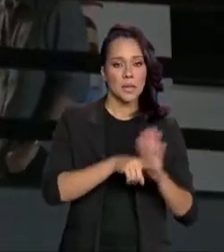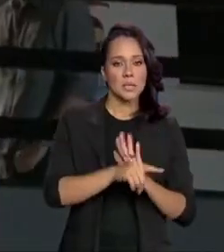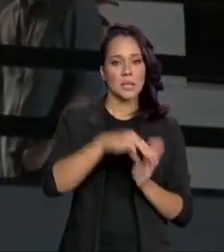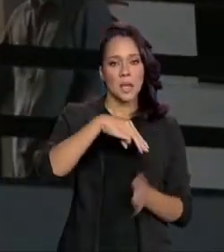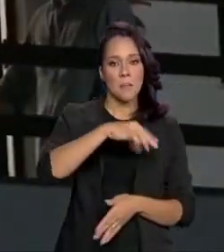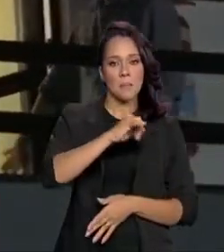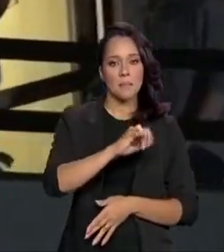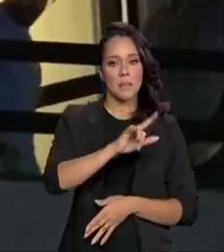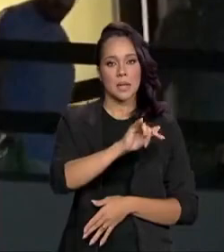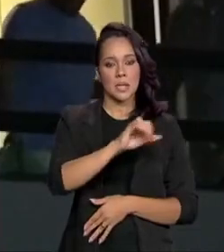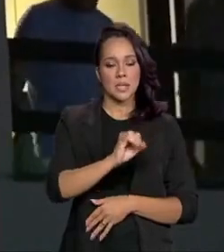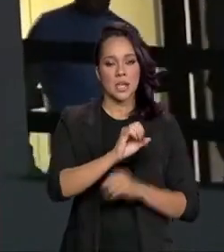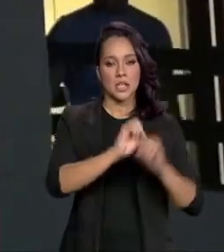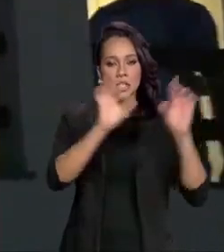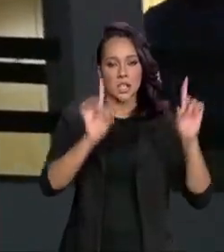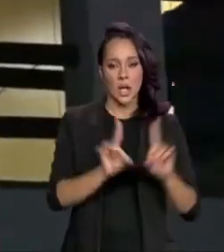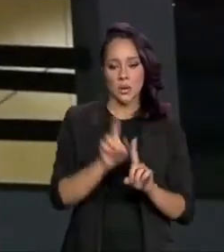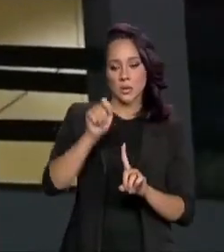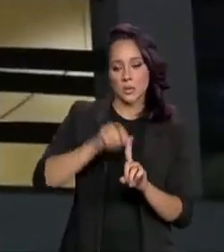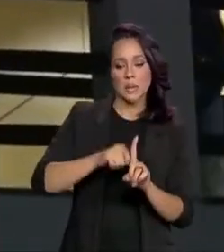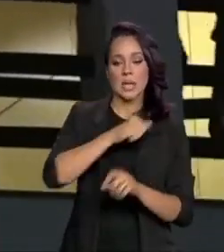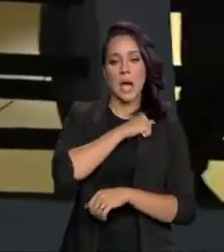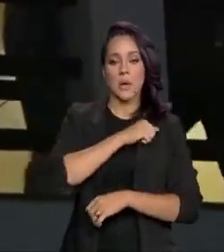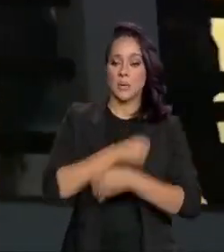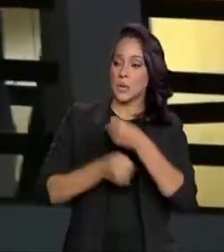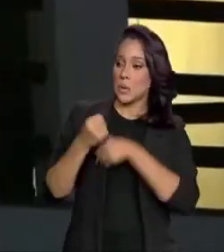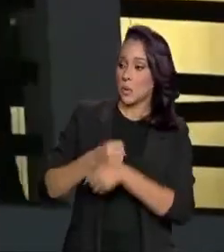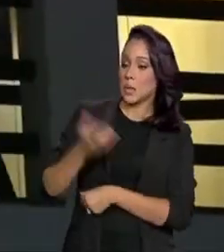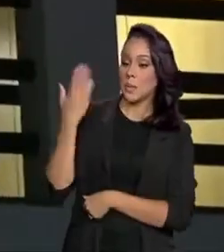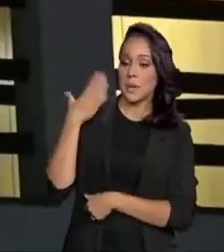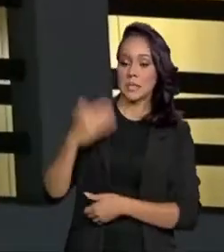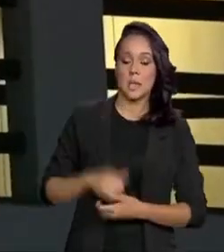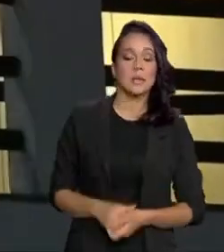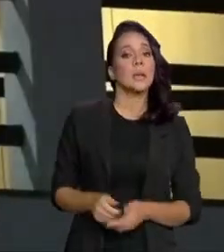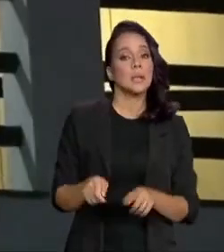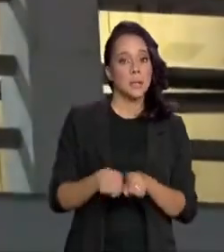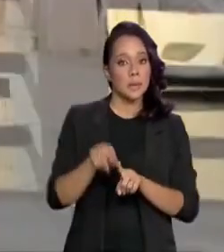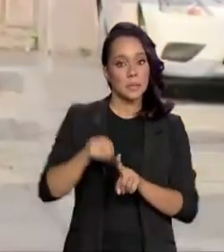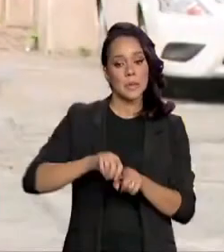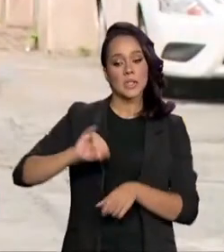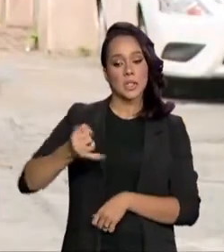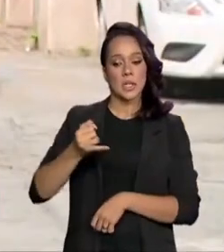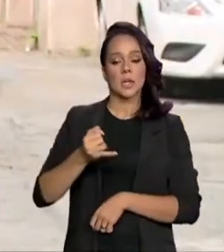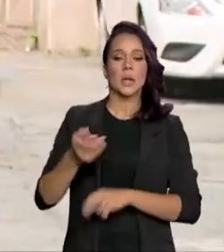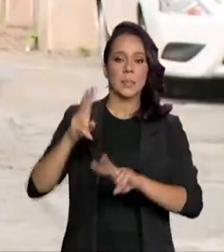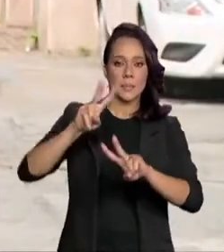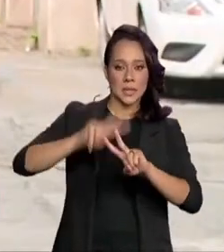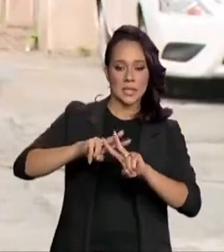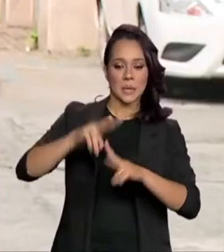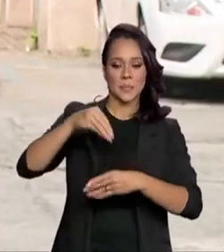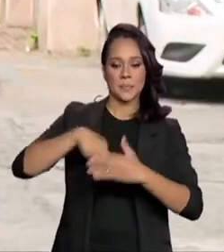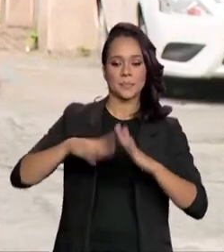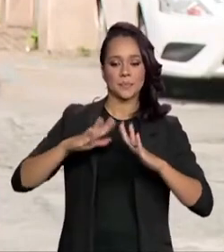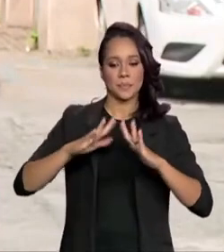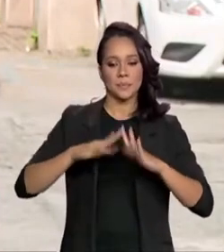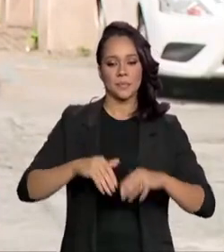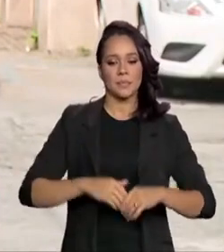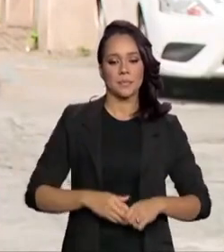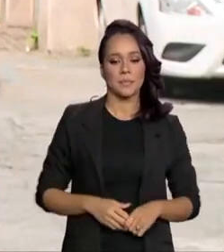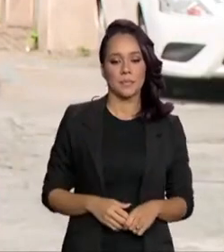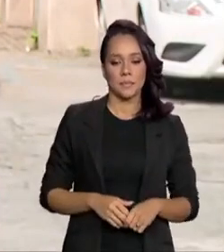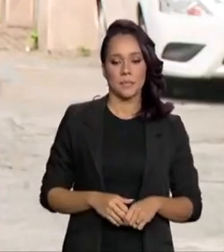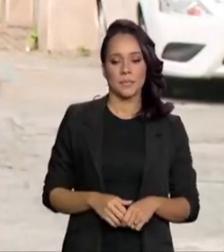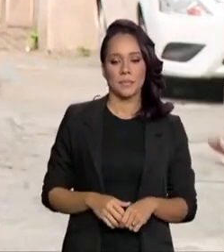milícias digitais desde agosto do ano passado e, como eu falei, desde janeiro, em prisão domiciliar.